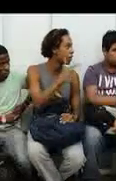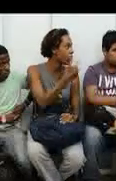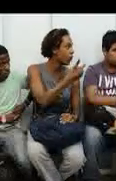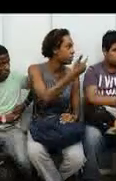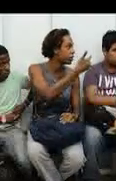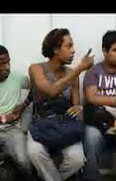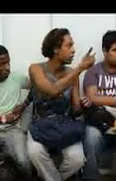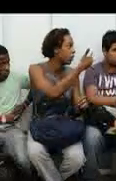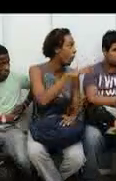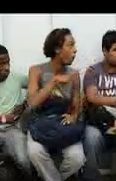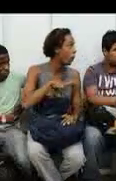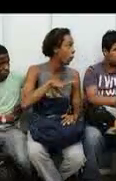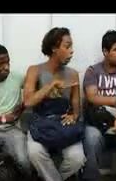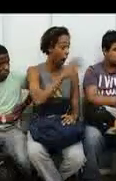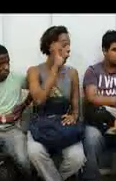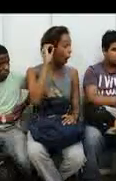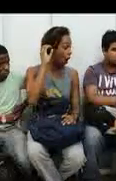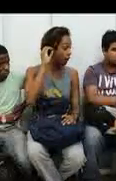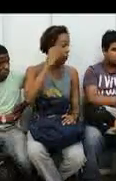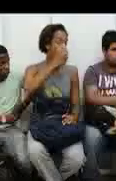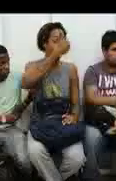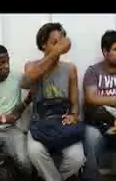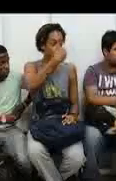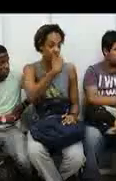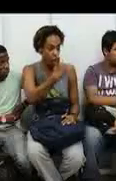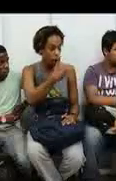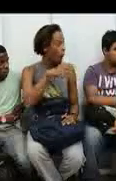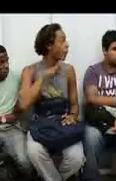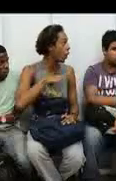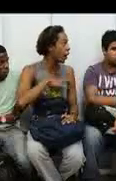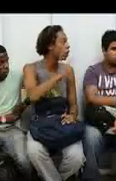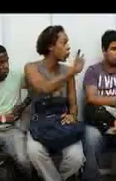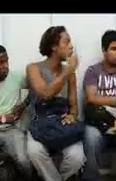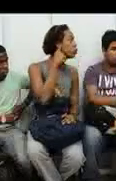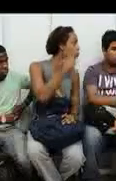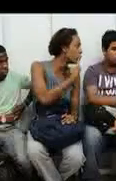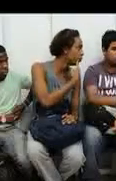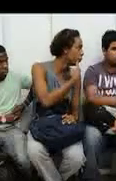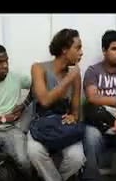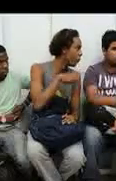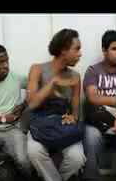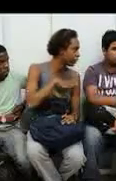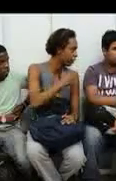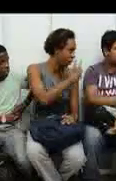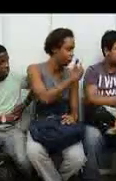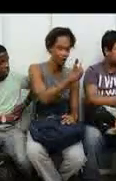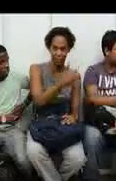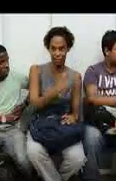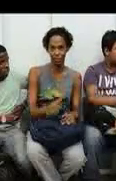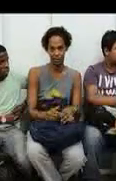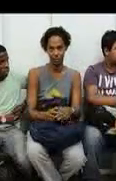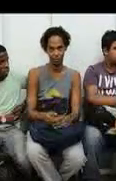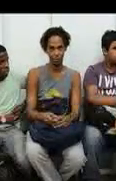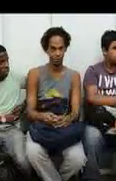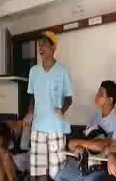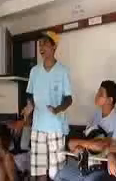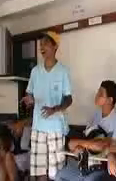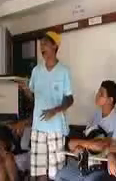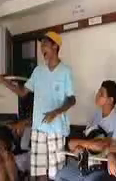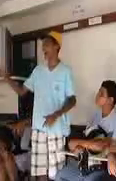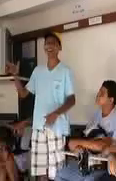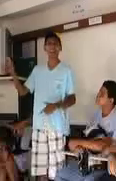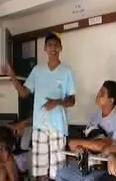coisa simples agora para mim. Bem, o português pra gente é a segunda